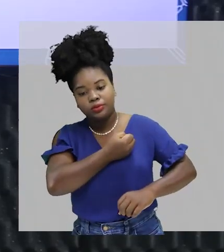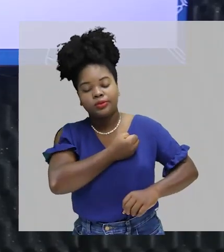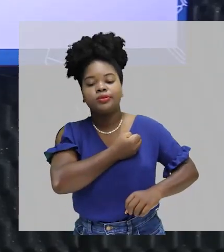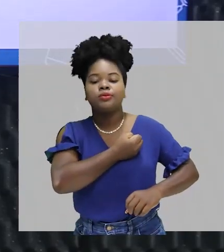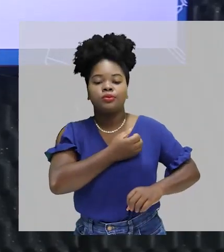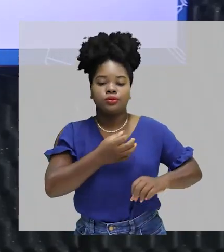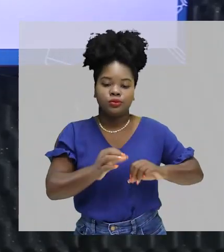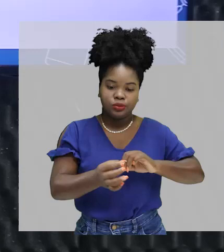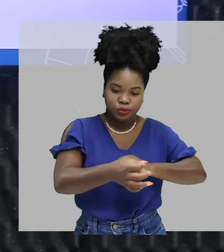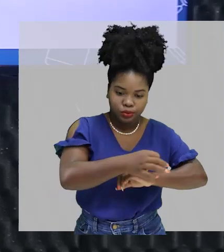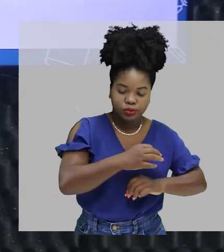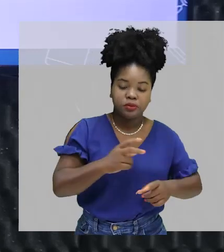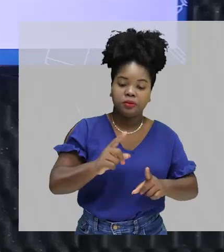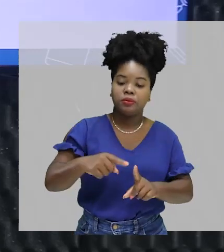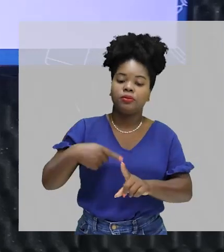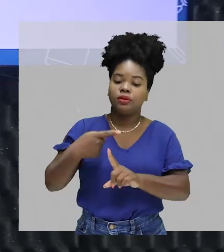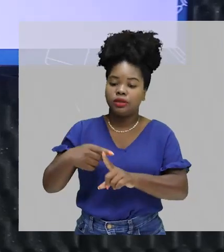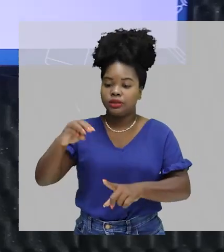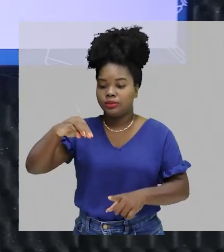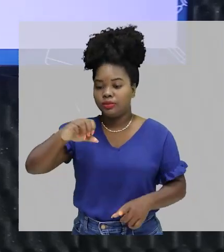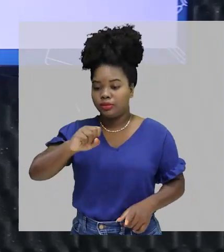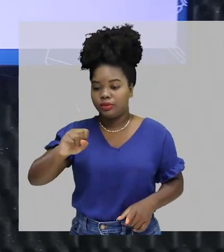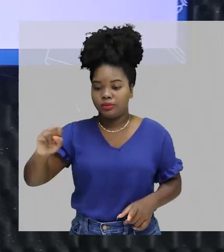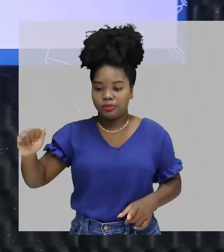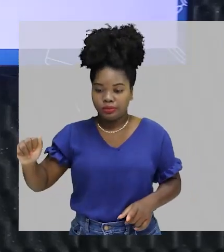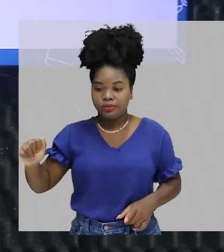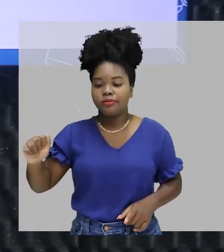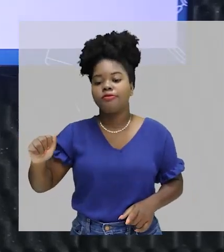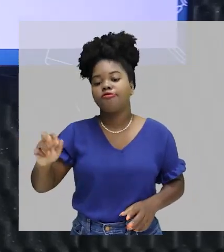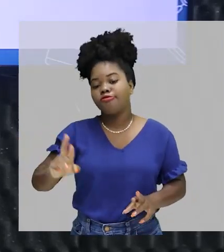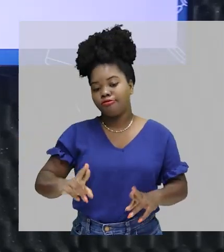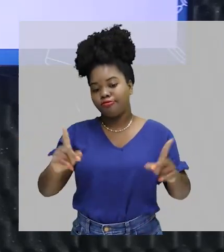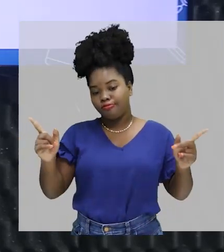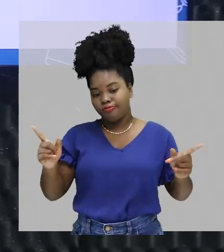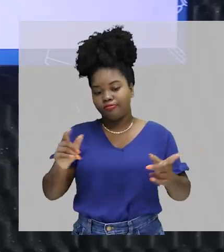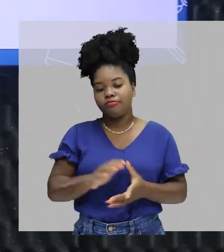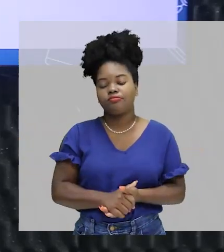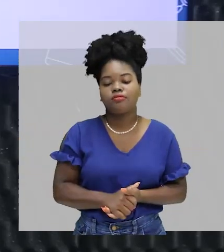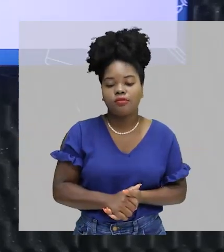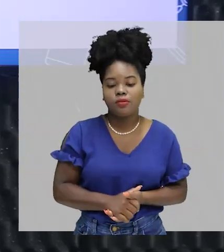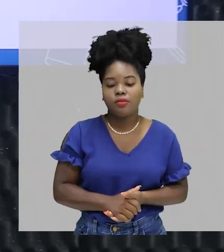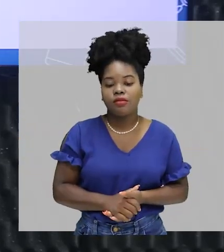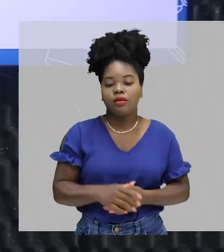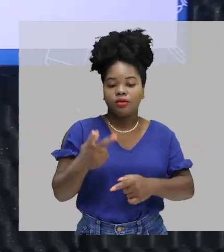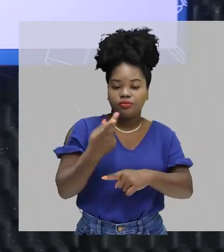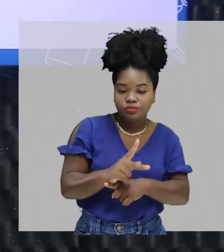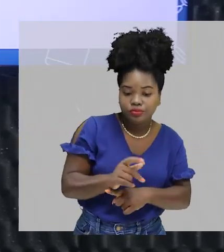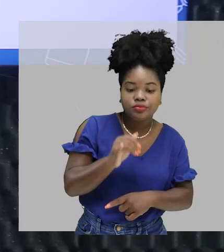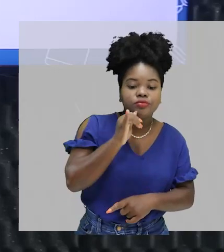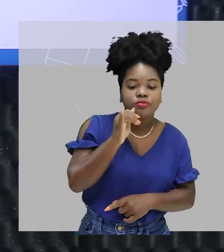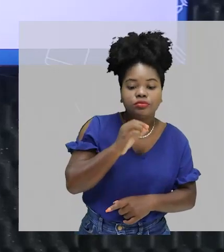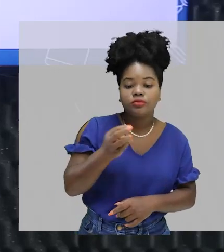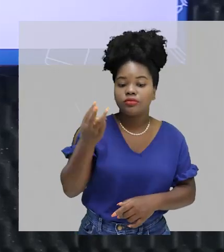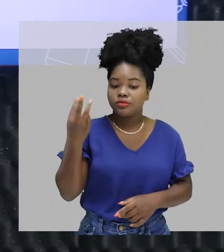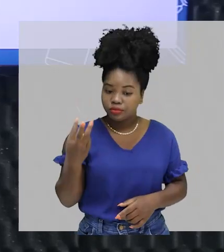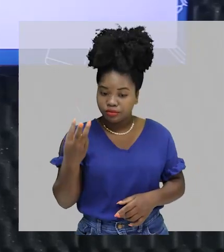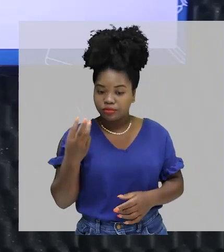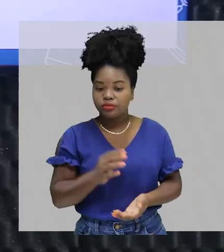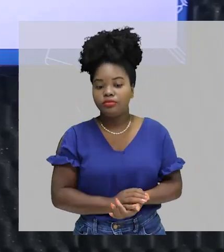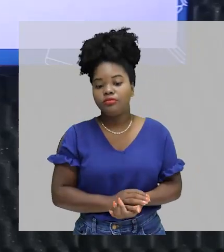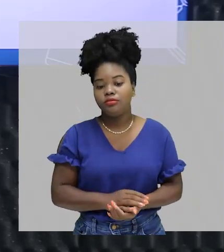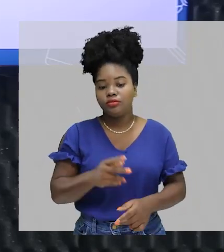mas massas diferentes. O hidrogênio, por exemplo, nós temos 3 isótopos. O hidrogênio